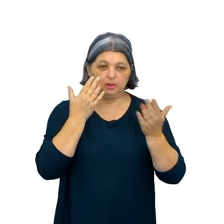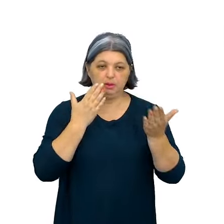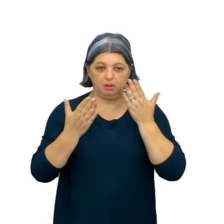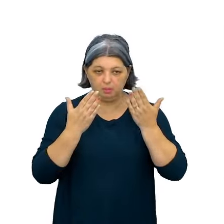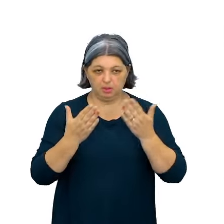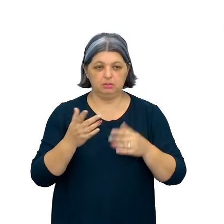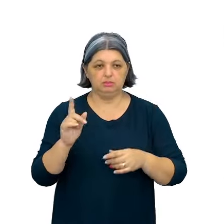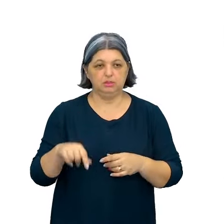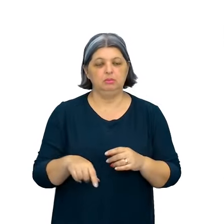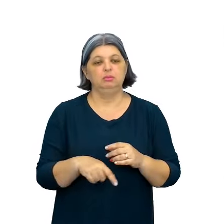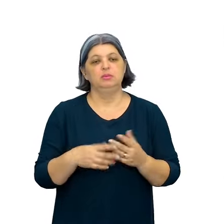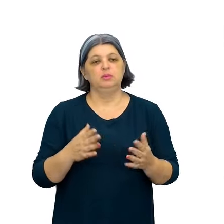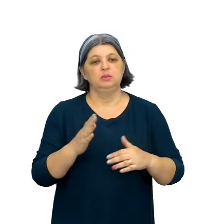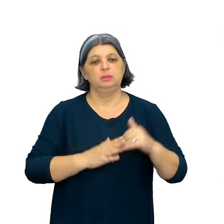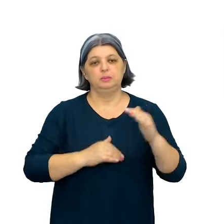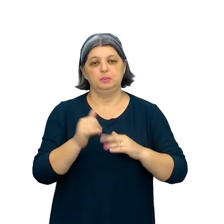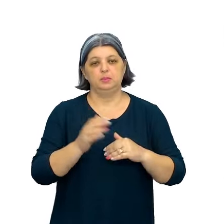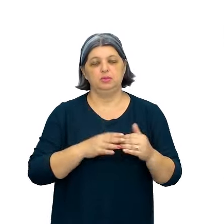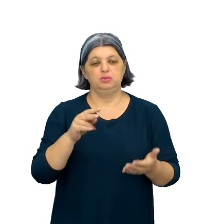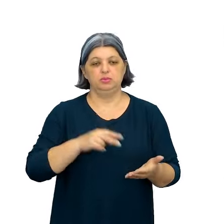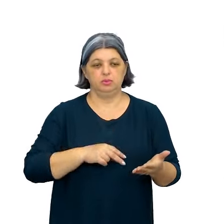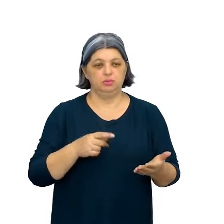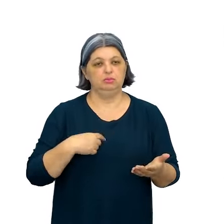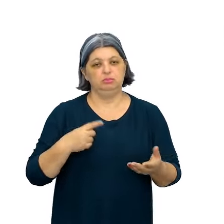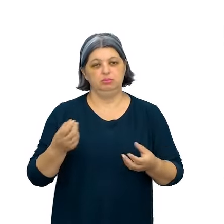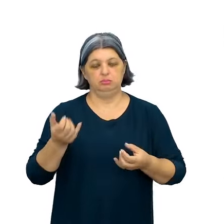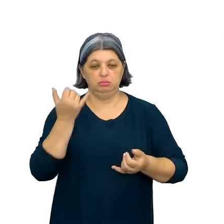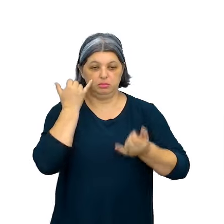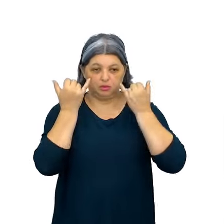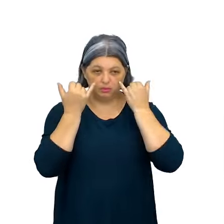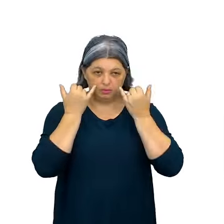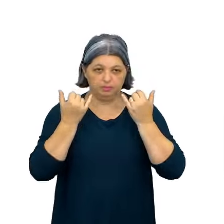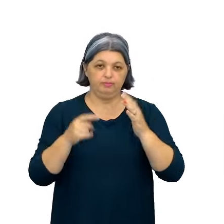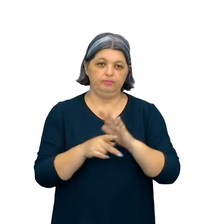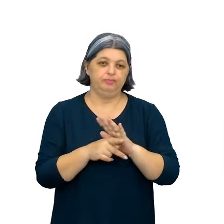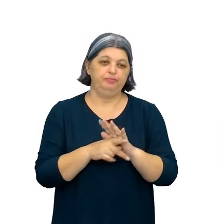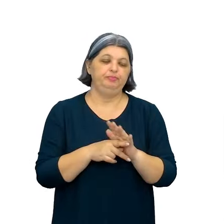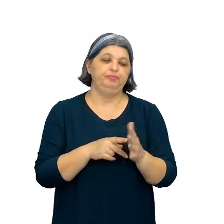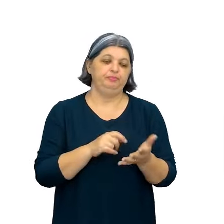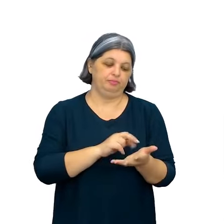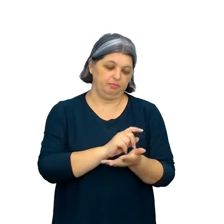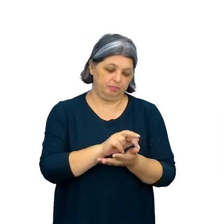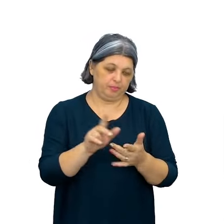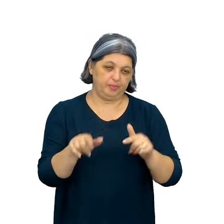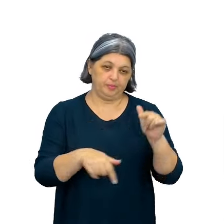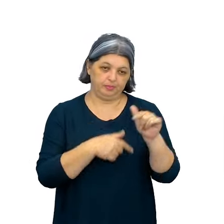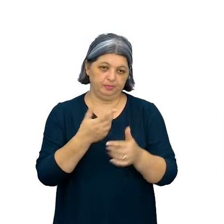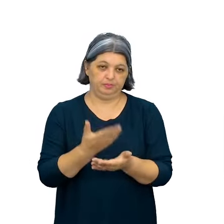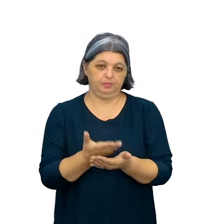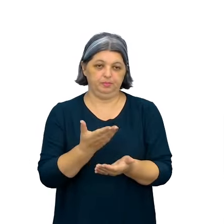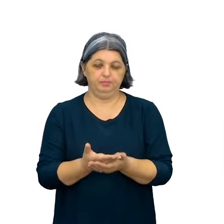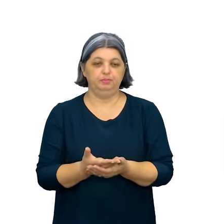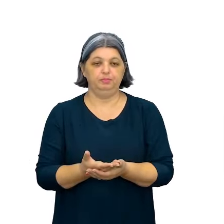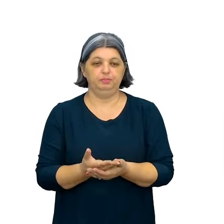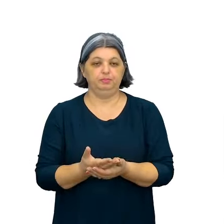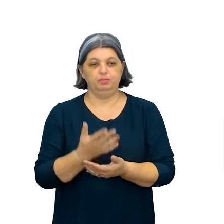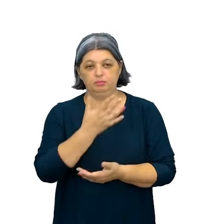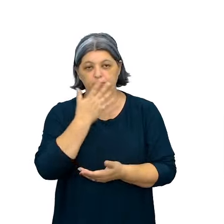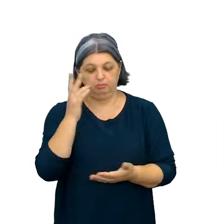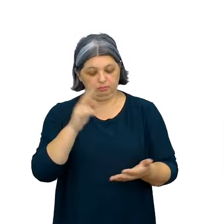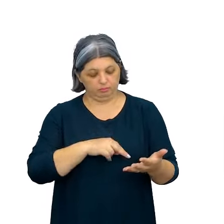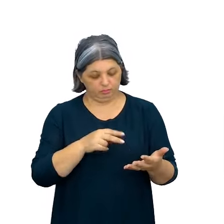práticas de leitura, para buscar informações em enciclopédias, para trabalhar, para estudar, o leitor está